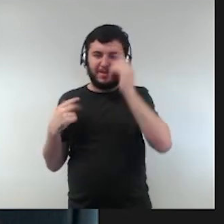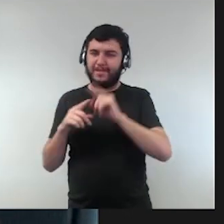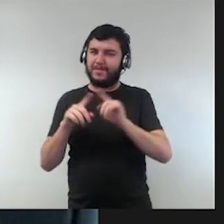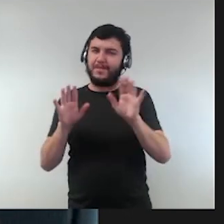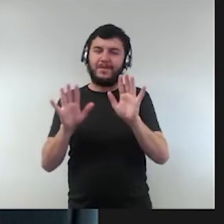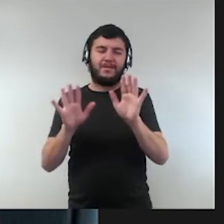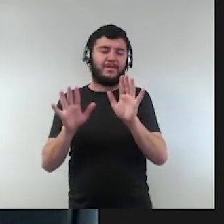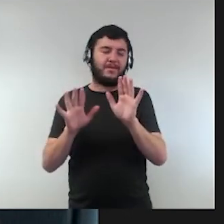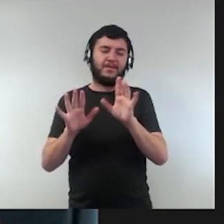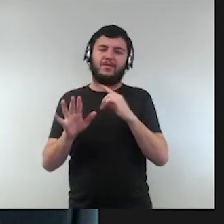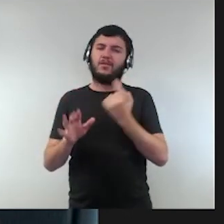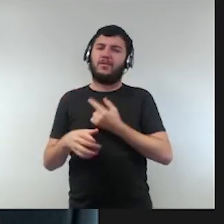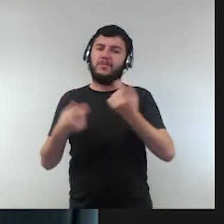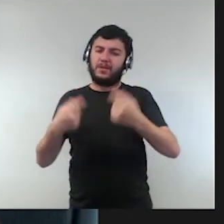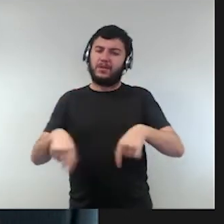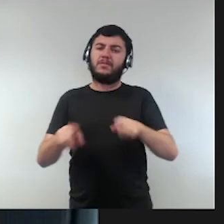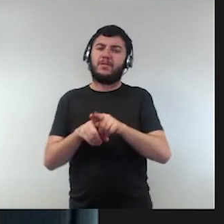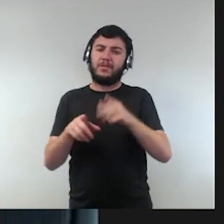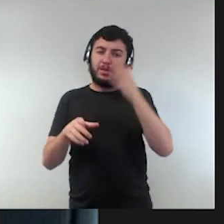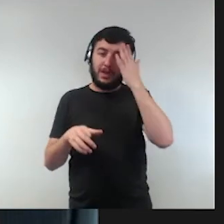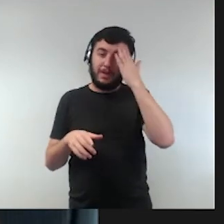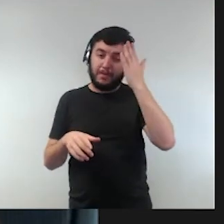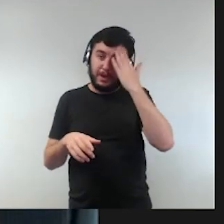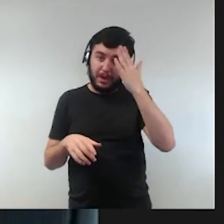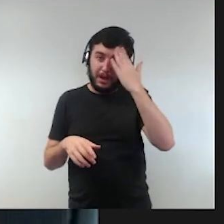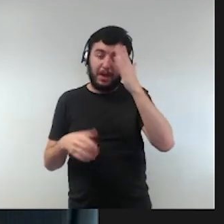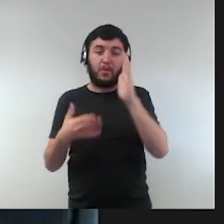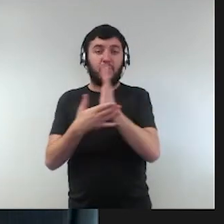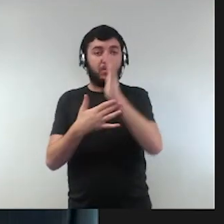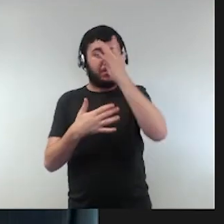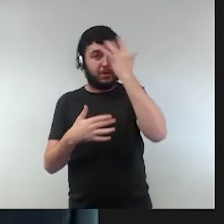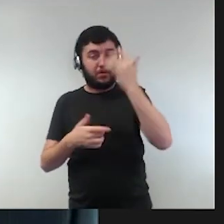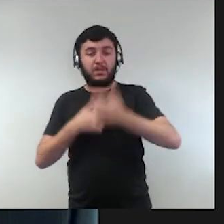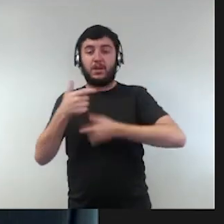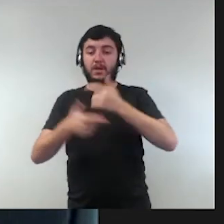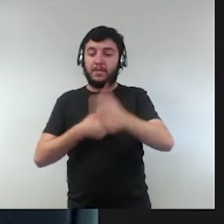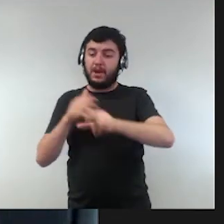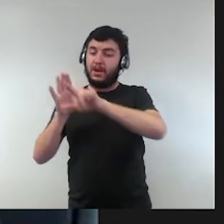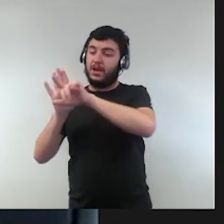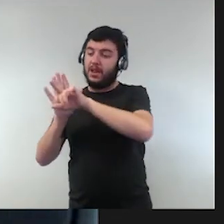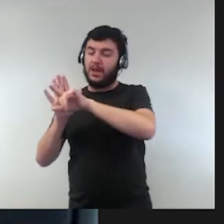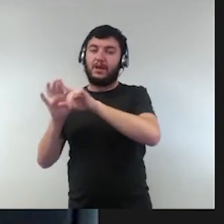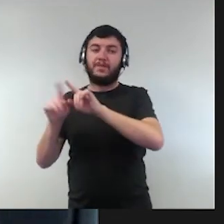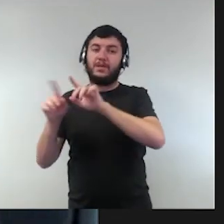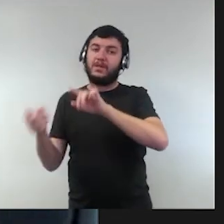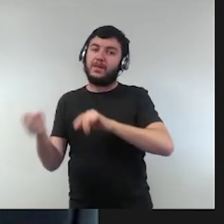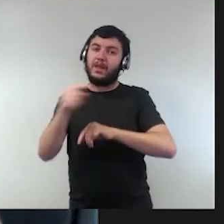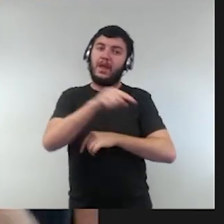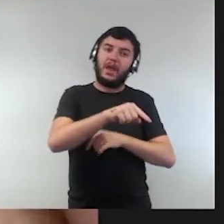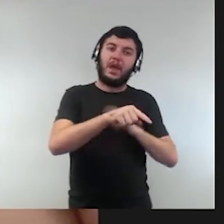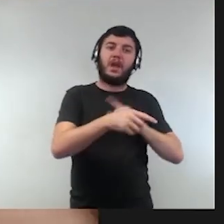que trabalham na regularidade, na legalidade, com os criminosos. Se assim fosse, nós temos aqui em